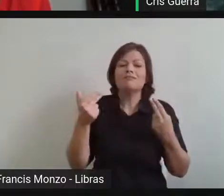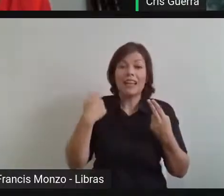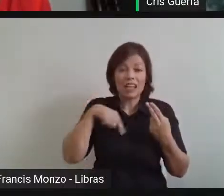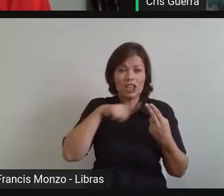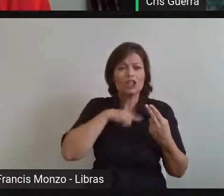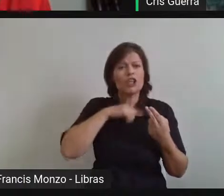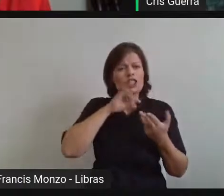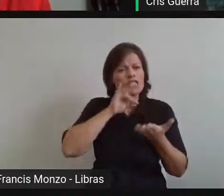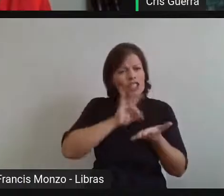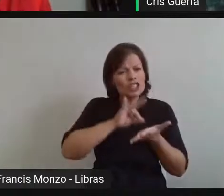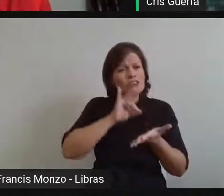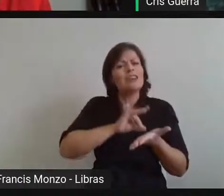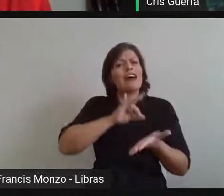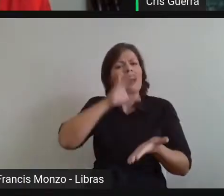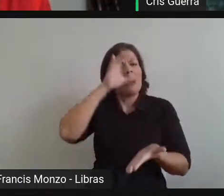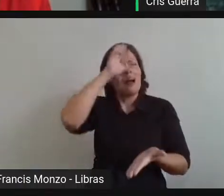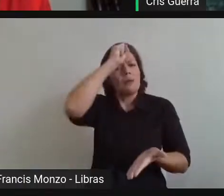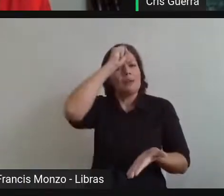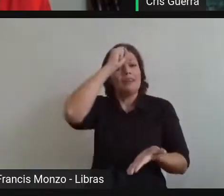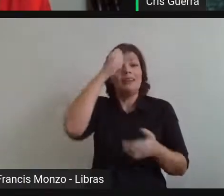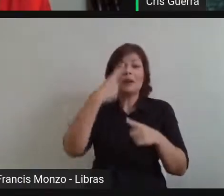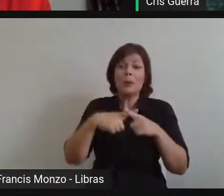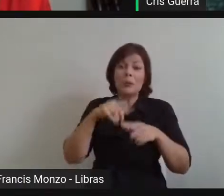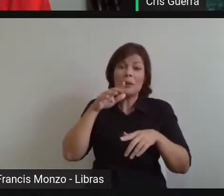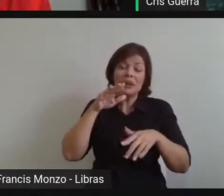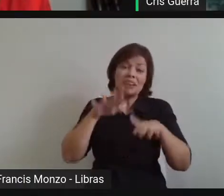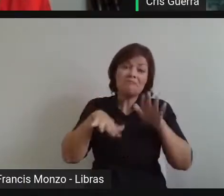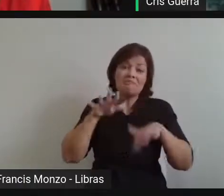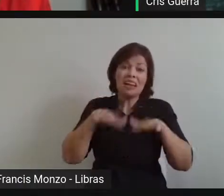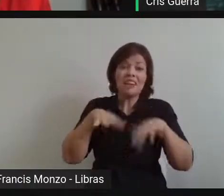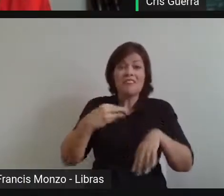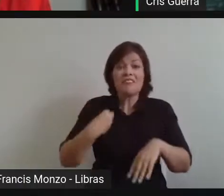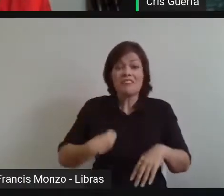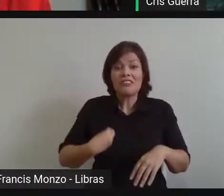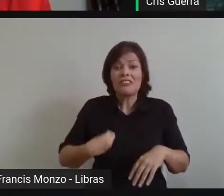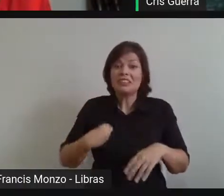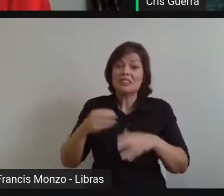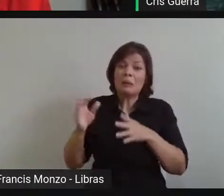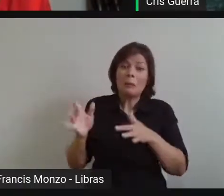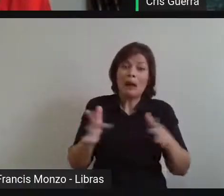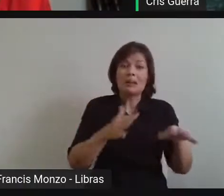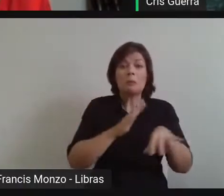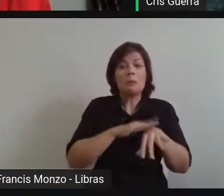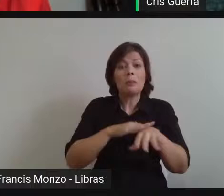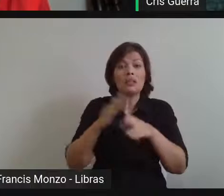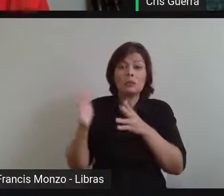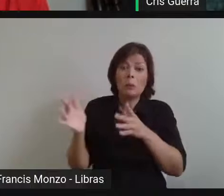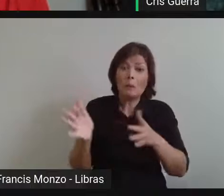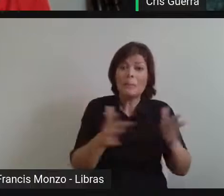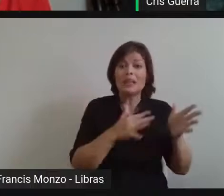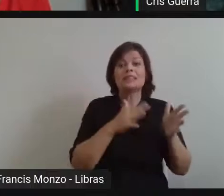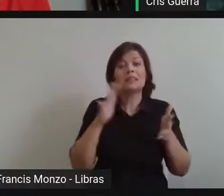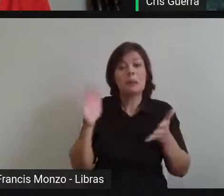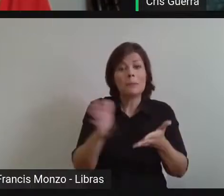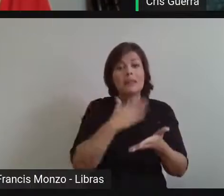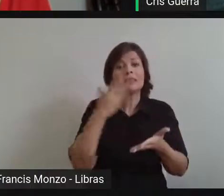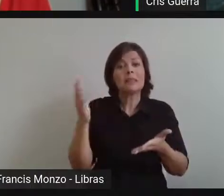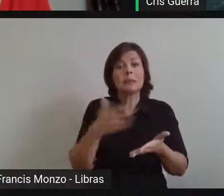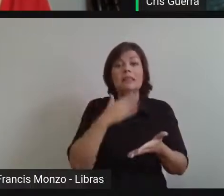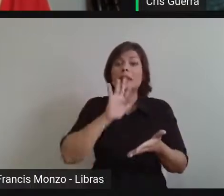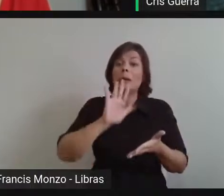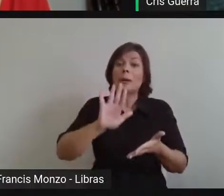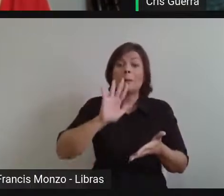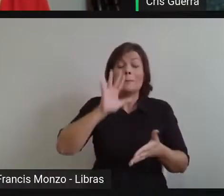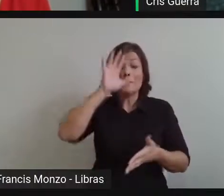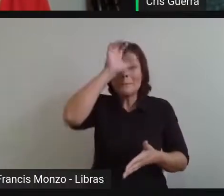circunstâncias passam, mas os aprendizados dessas circunstâncias não precisam passar. E depende de nós que a gente coloque esses